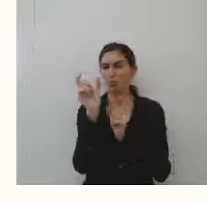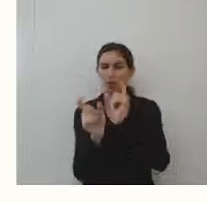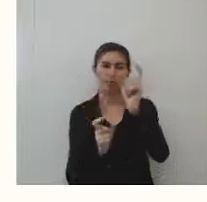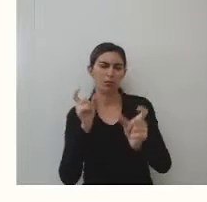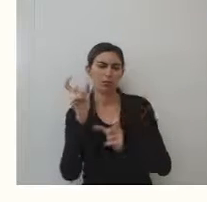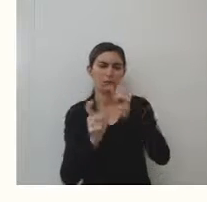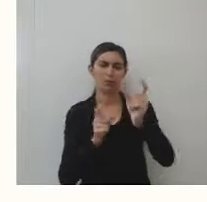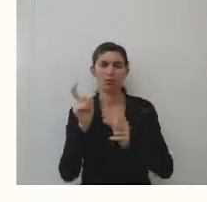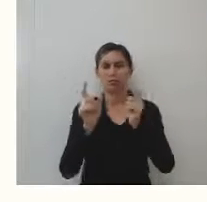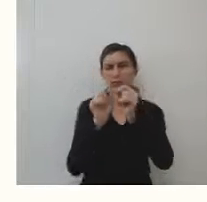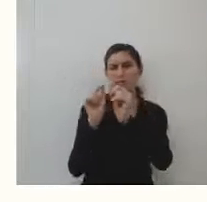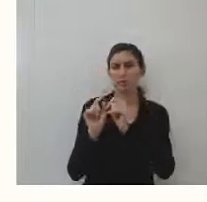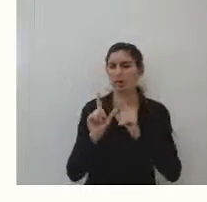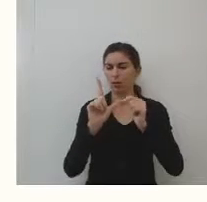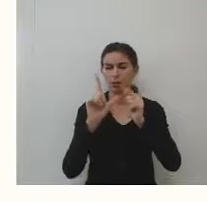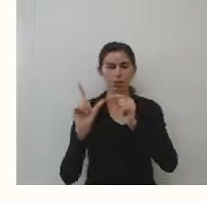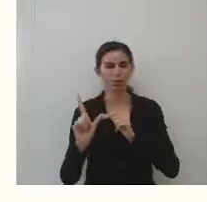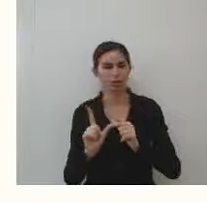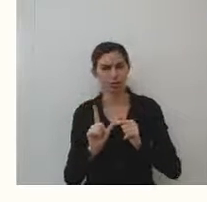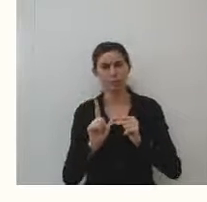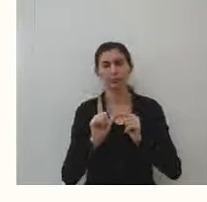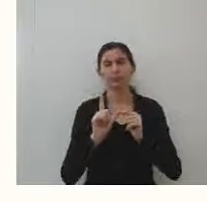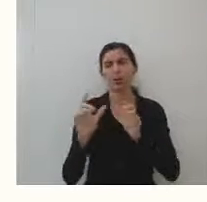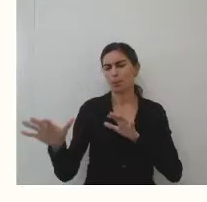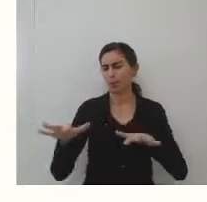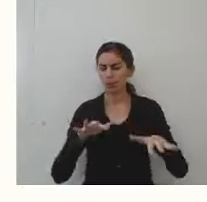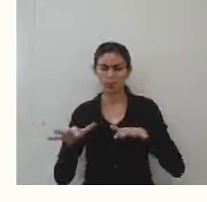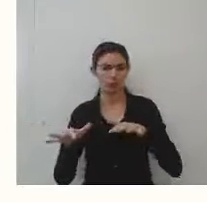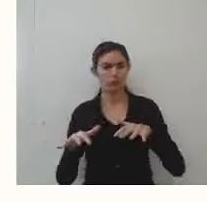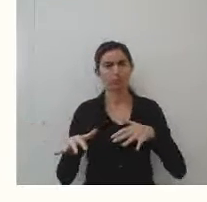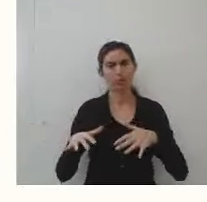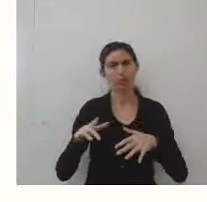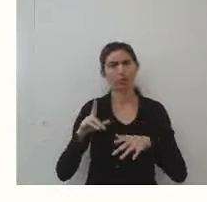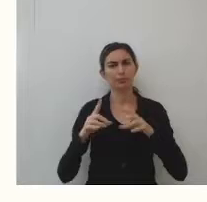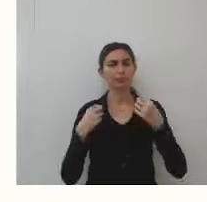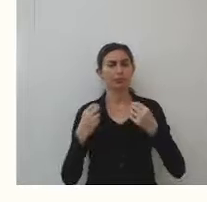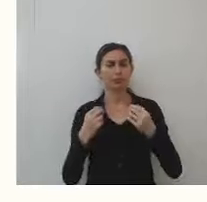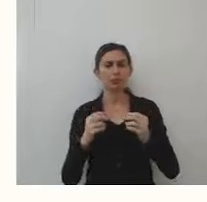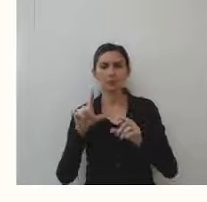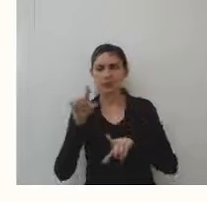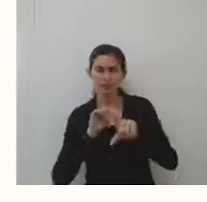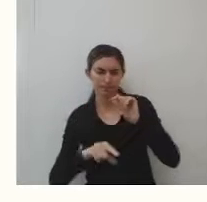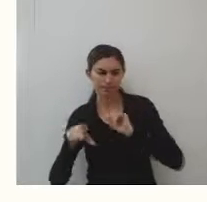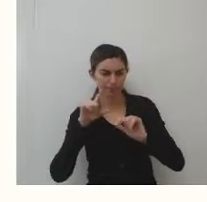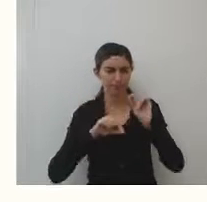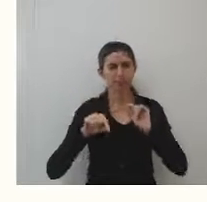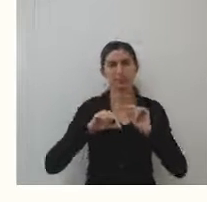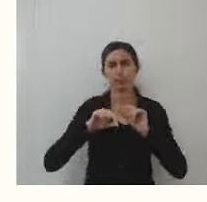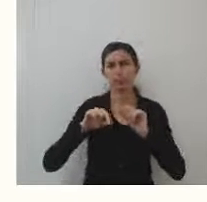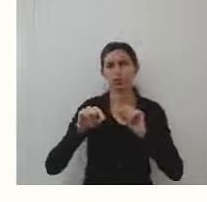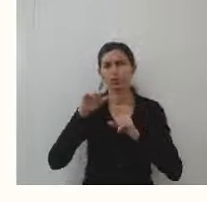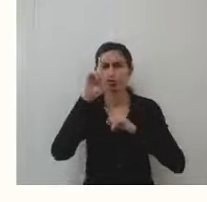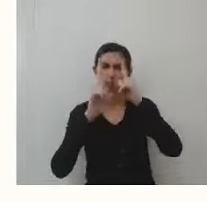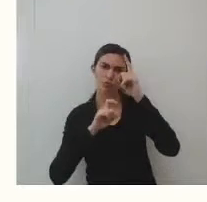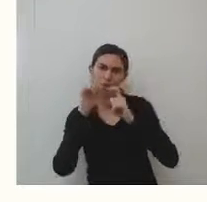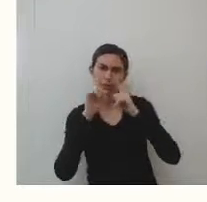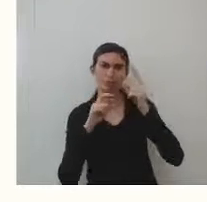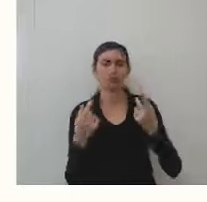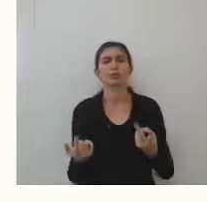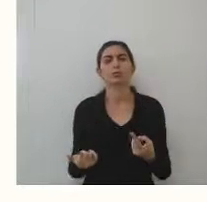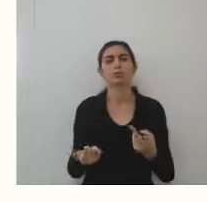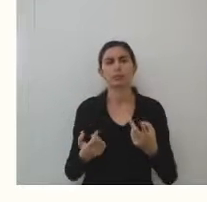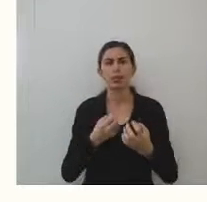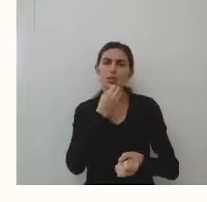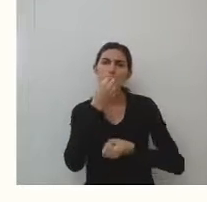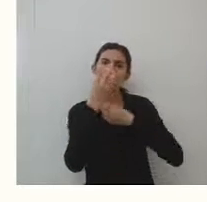palavras são formadas por letras, os movimentos são formados por elementos, os gestos, né?